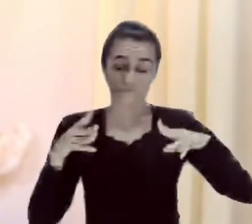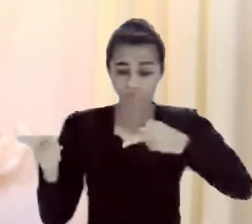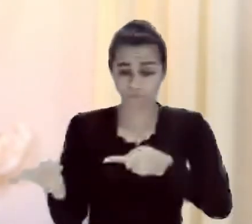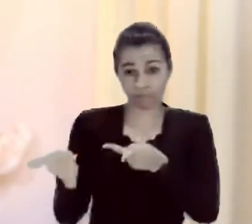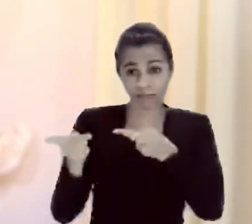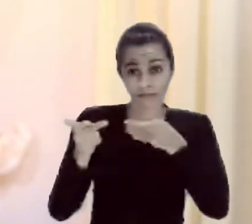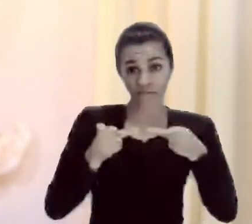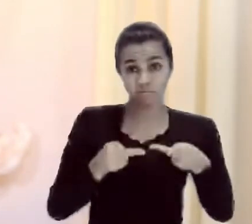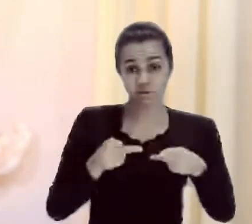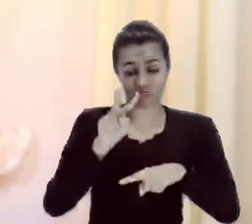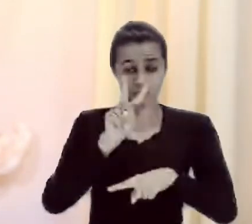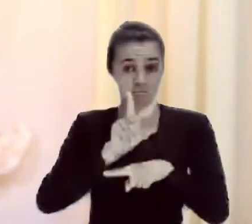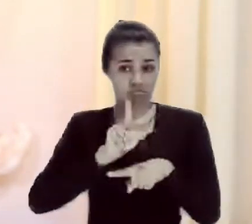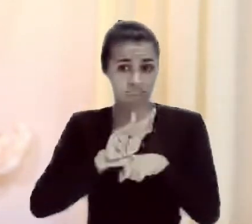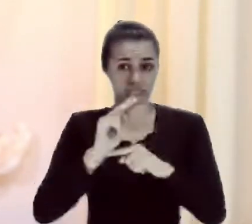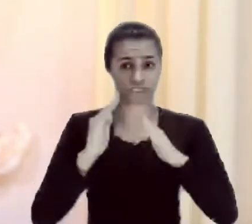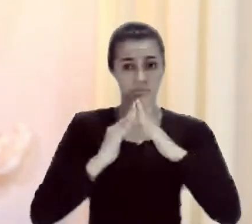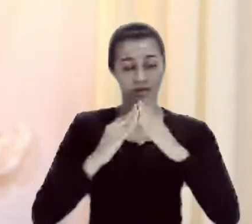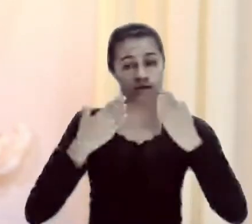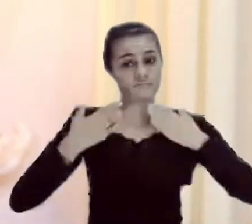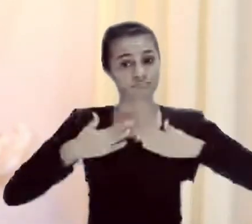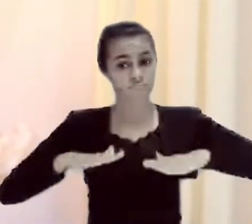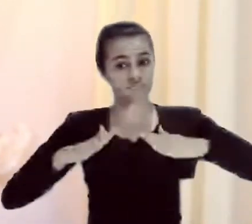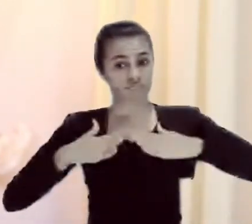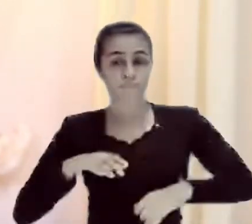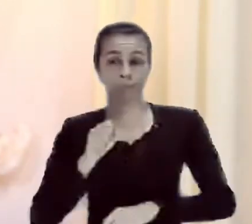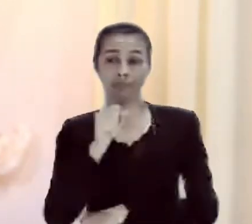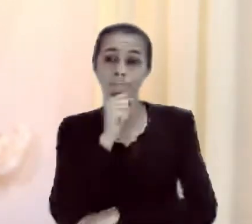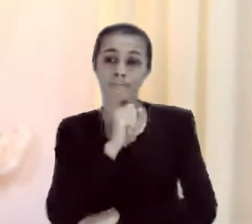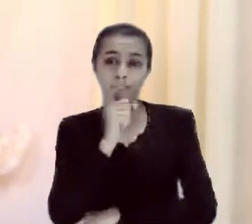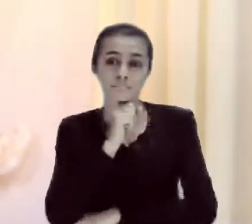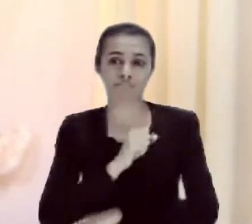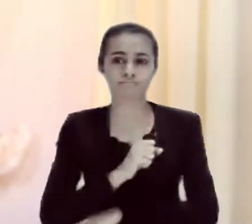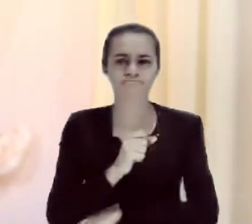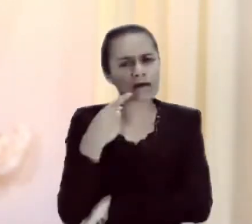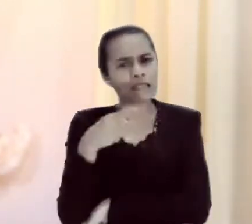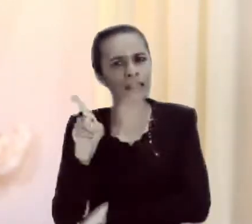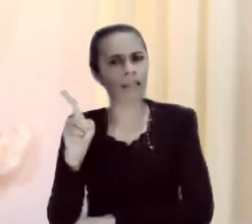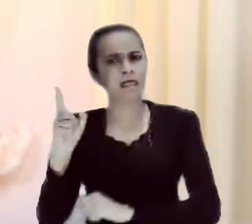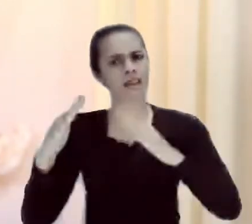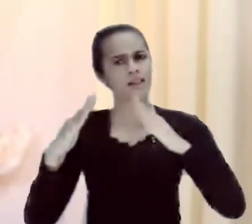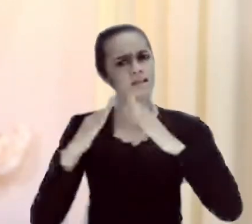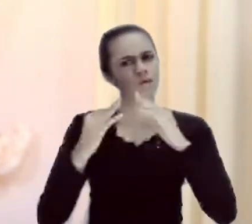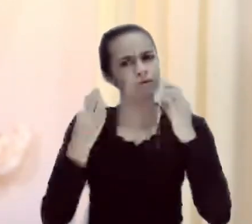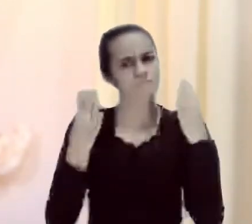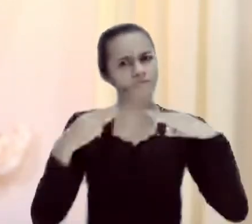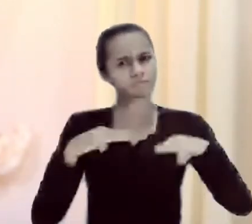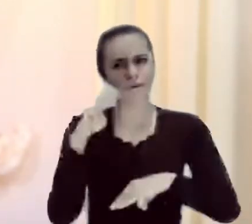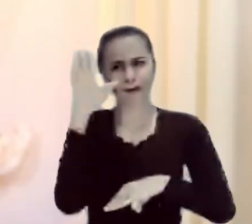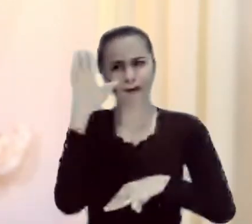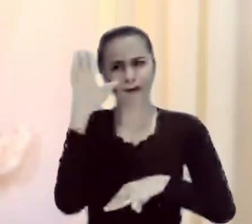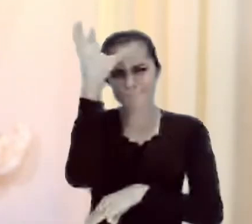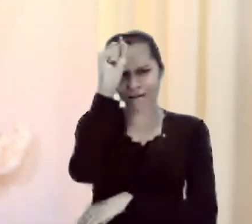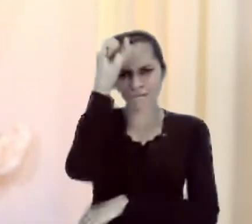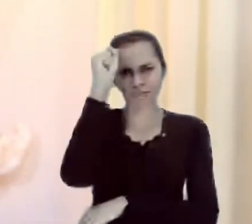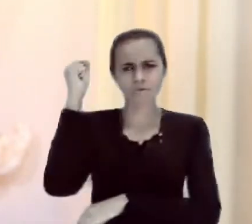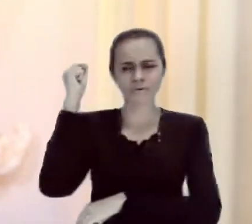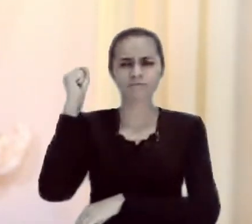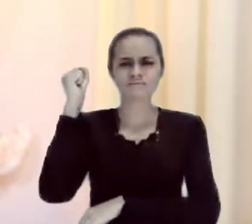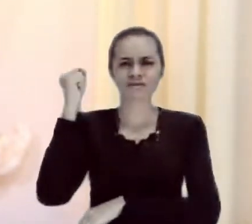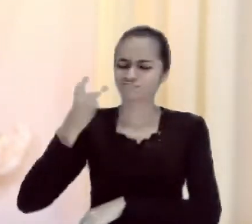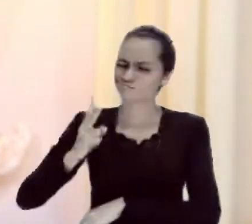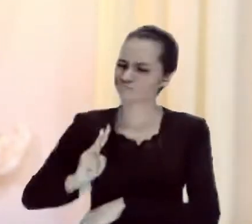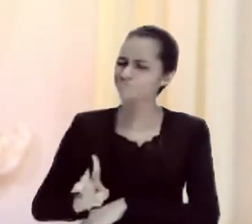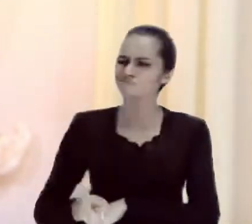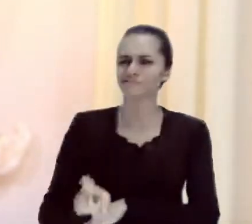repouso. E lá na escola missionária, eu aprendi algo que eu vou carregar para a vida toda. Nas